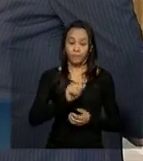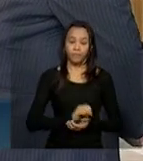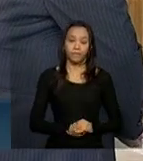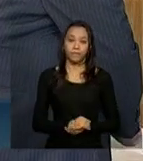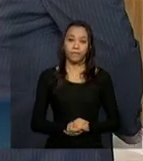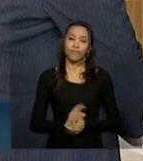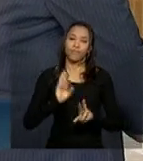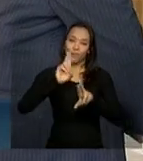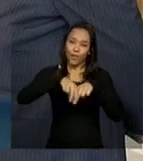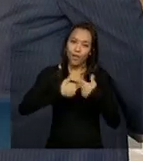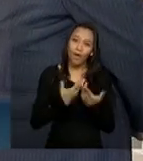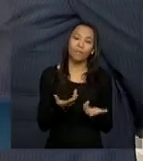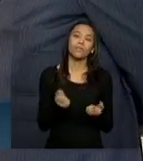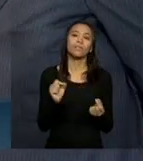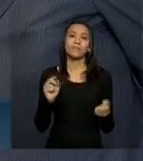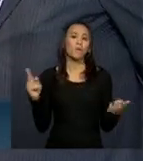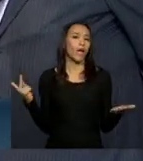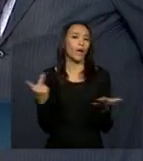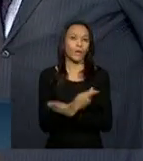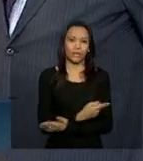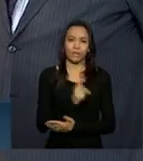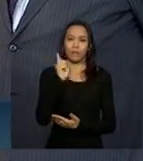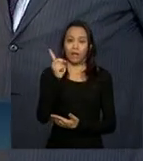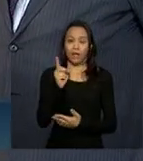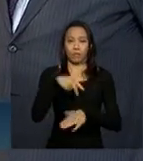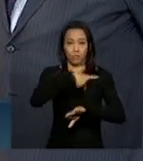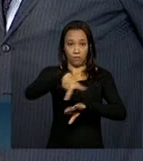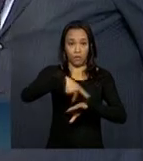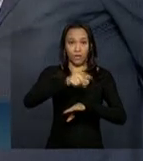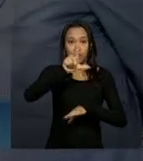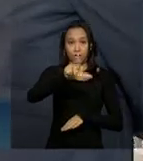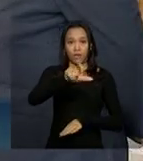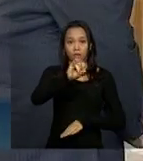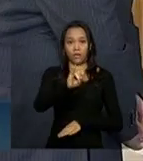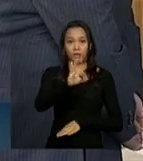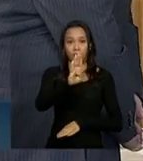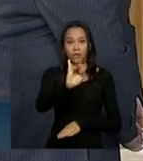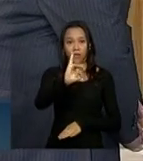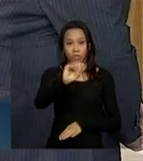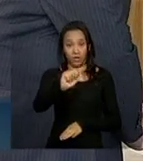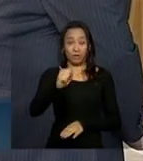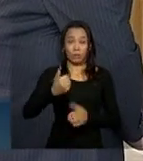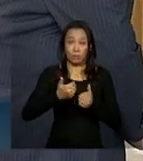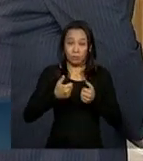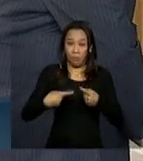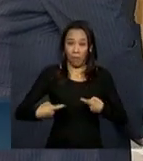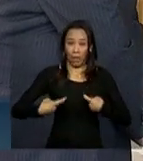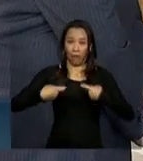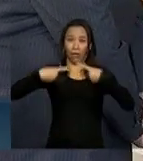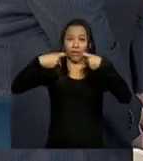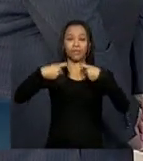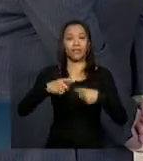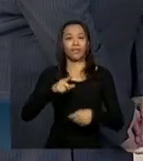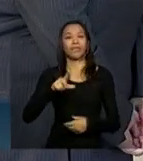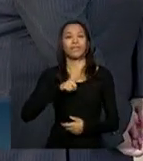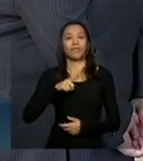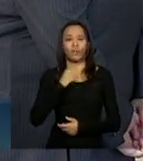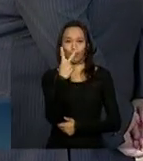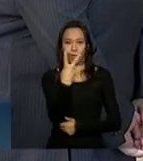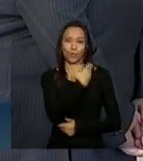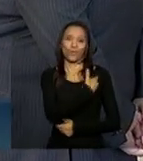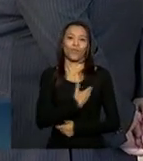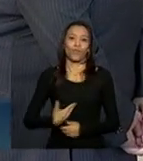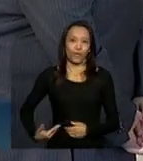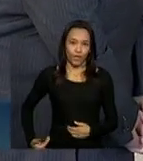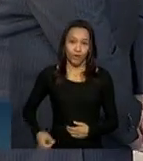Por conta do início da guerra civil na Líbia, o país norte-africano tem dois governos e parlamentos